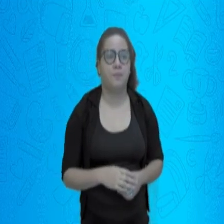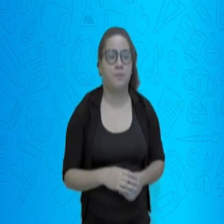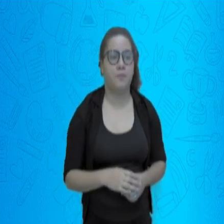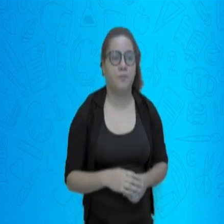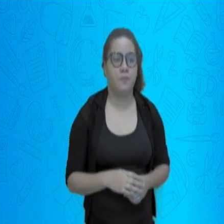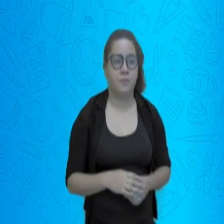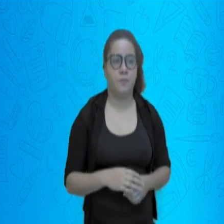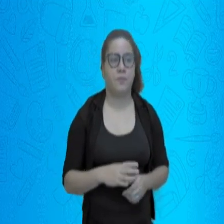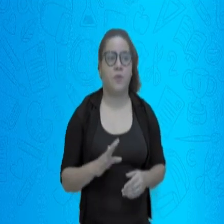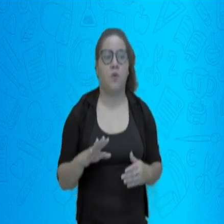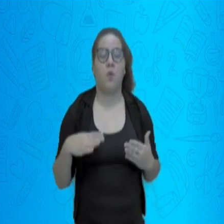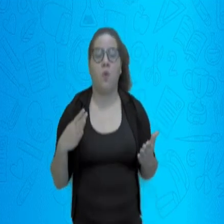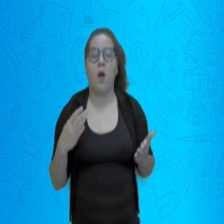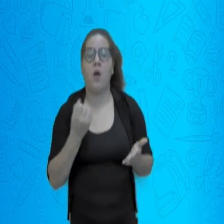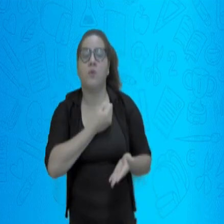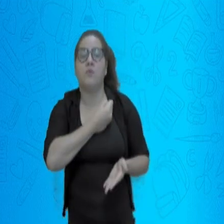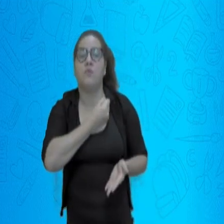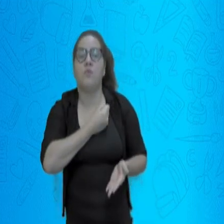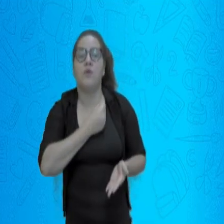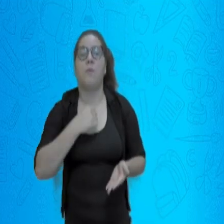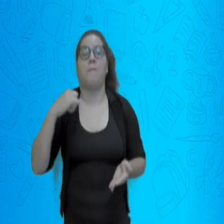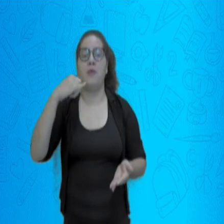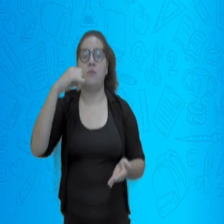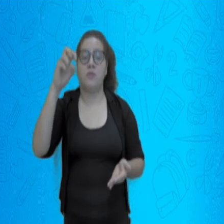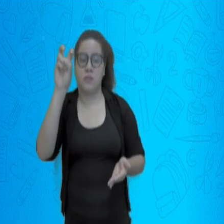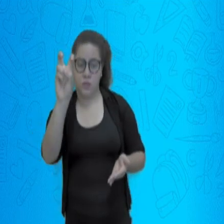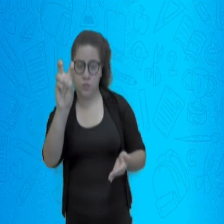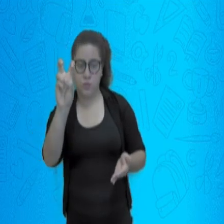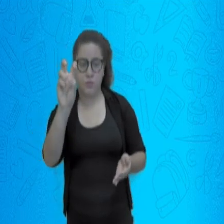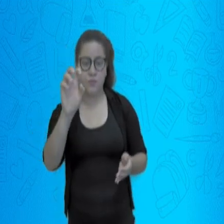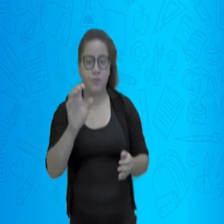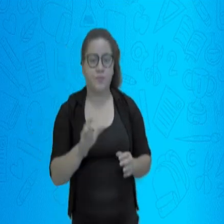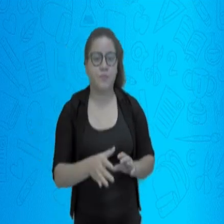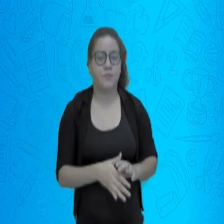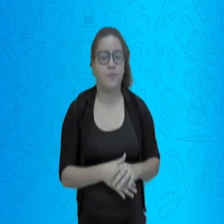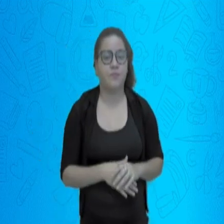Menos quanto? Qual que foi a temperatura mínima? -5.